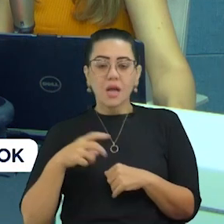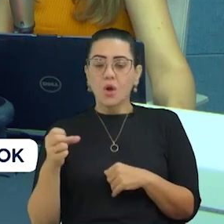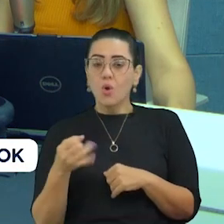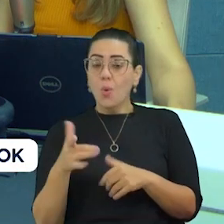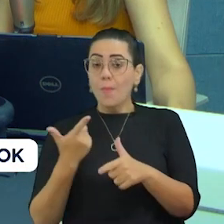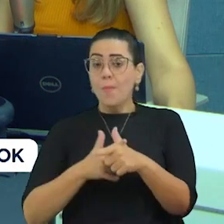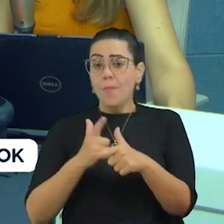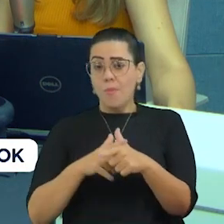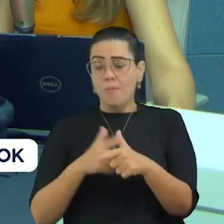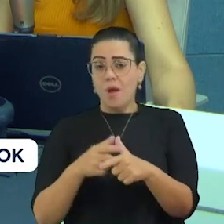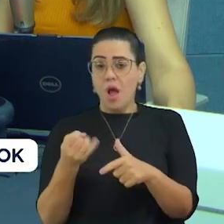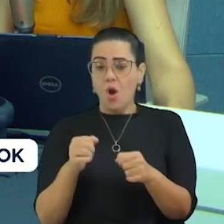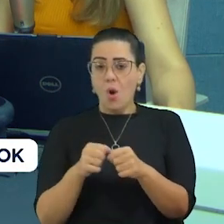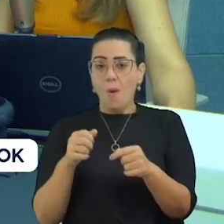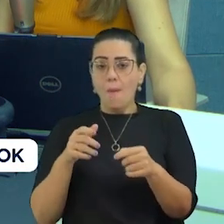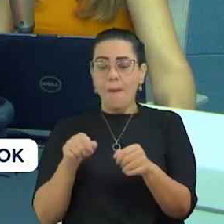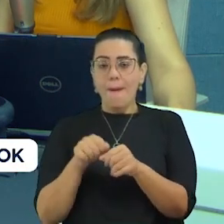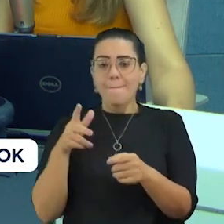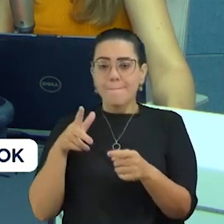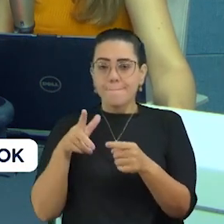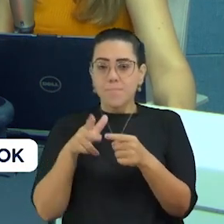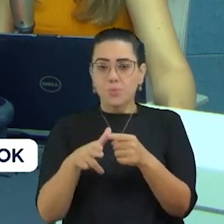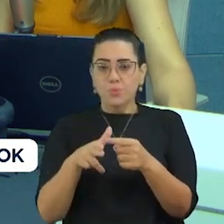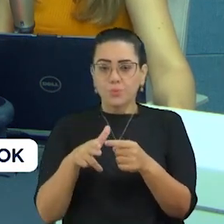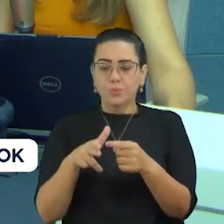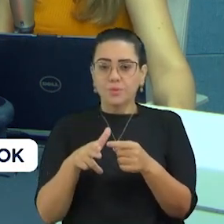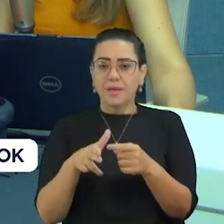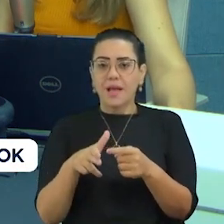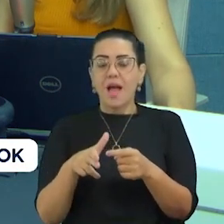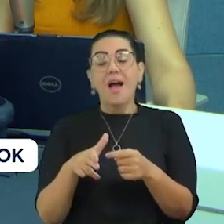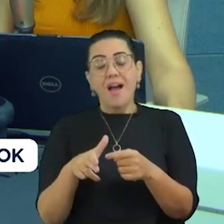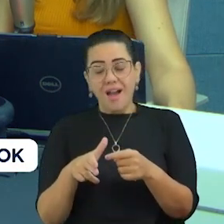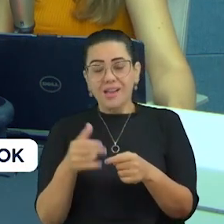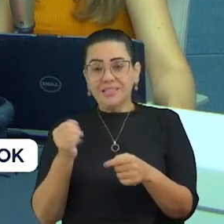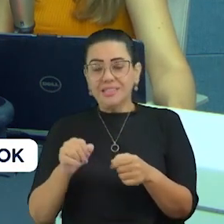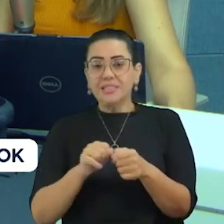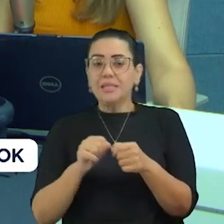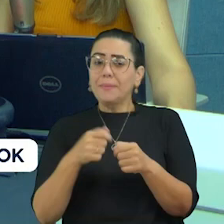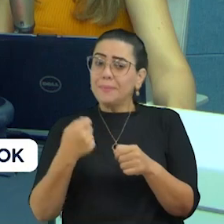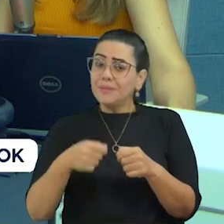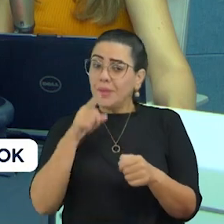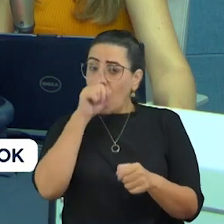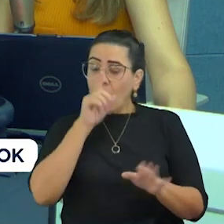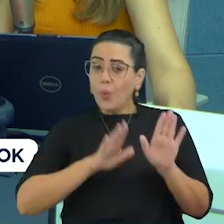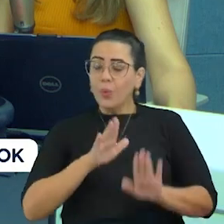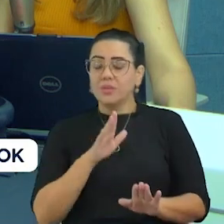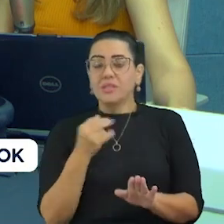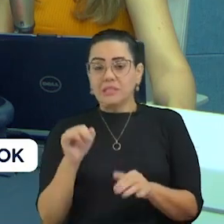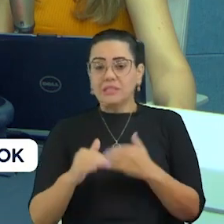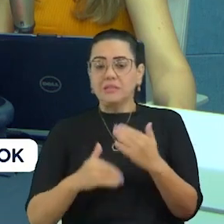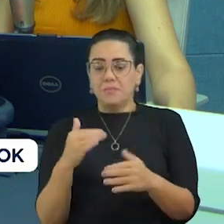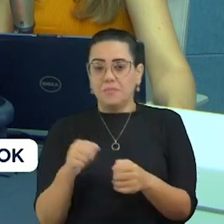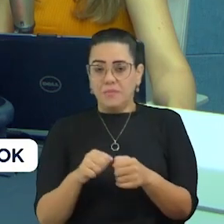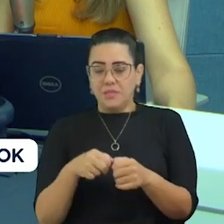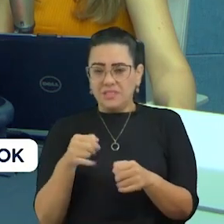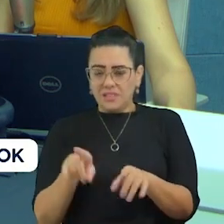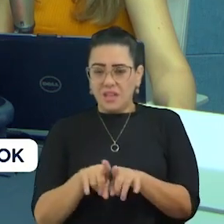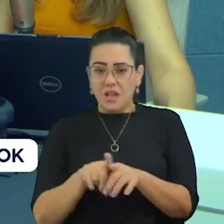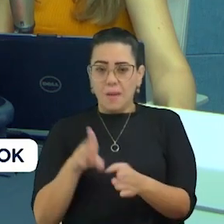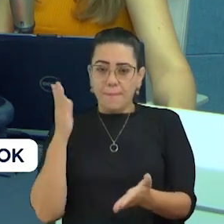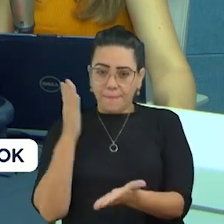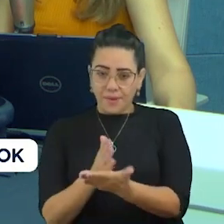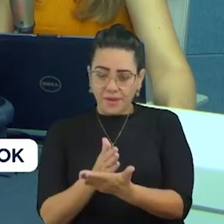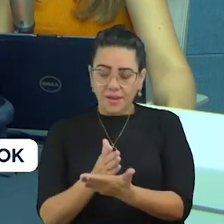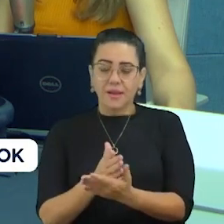que é você interromper às vezes. Uhum. Então, é necessário tomar esse cuidado e caso fique por algum motivo uma interrupção,